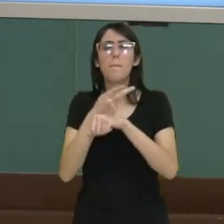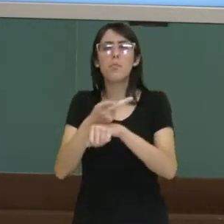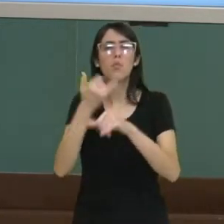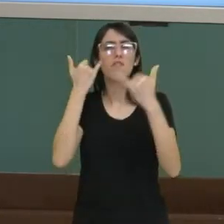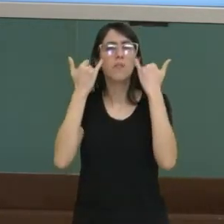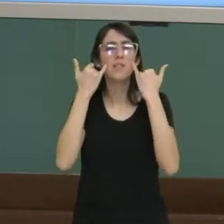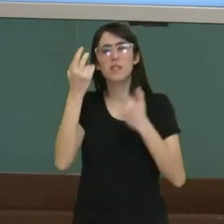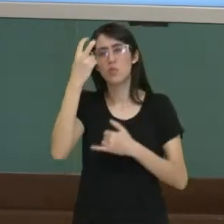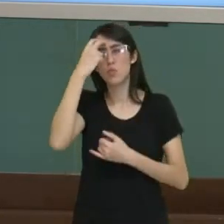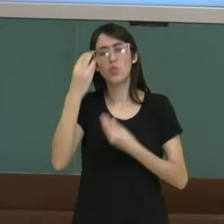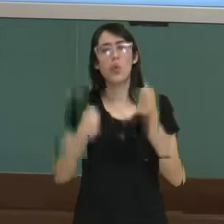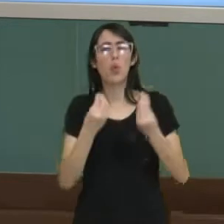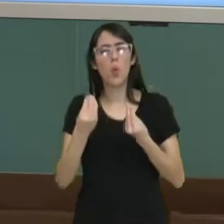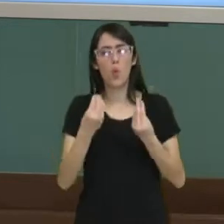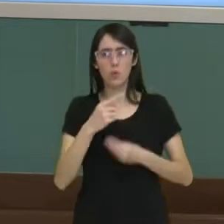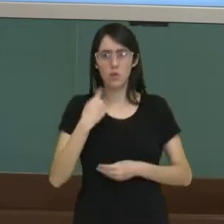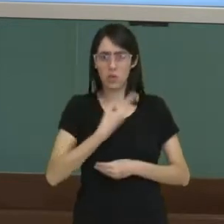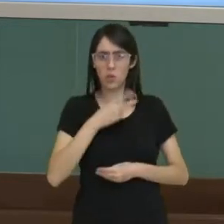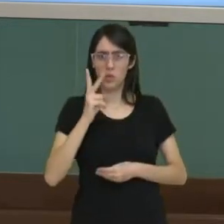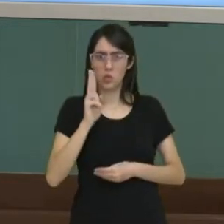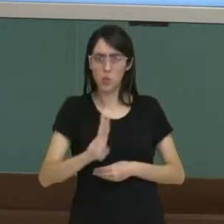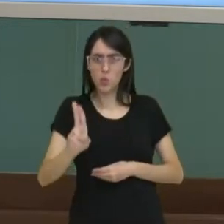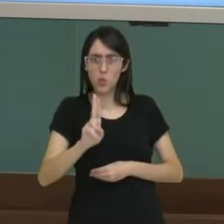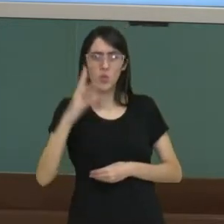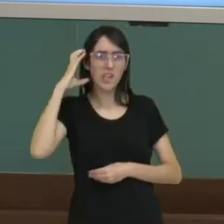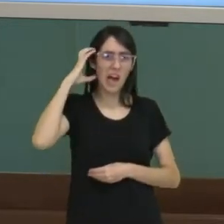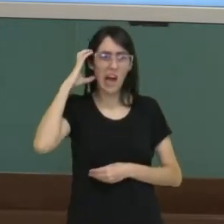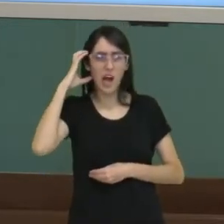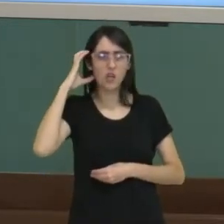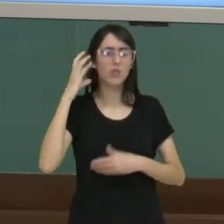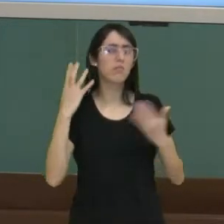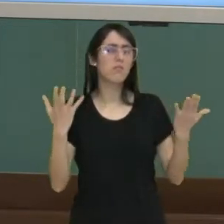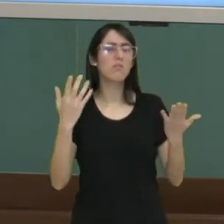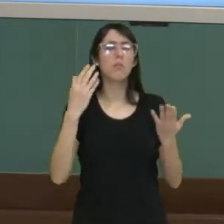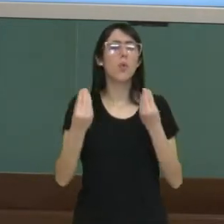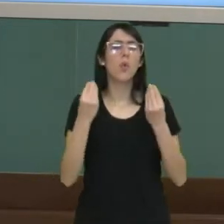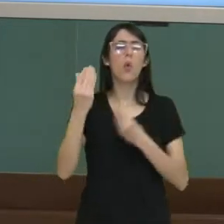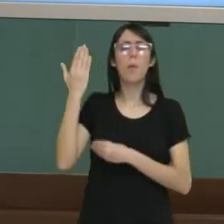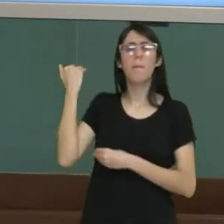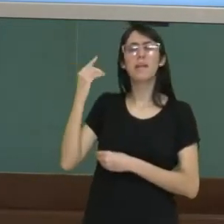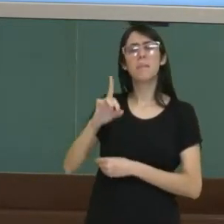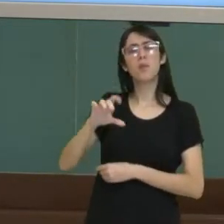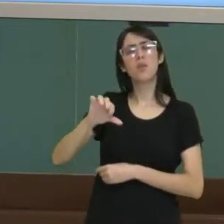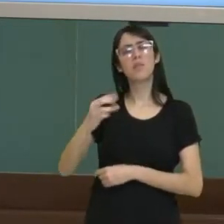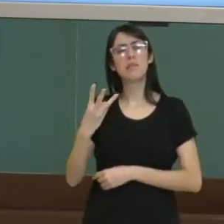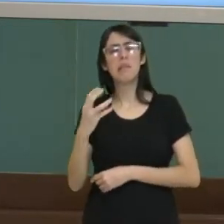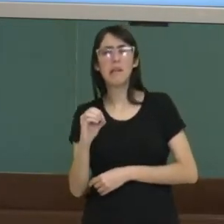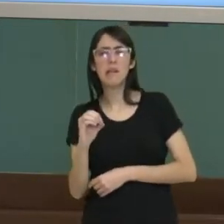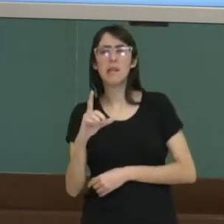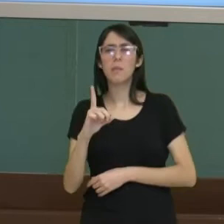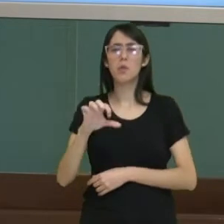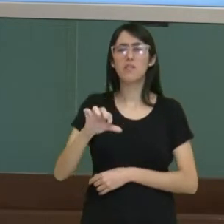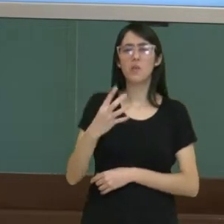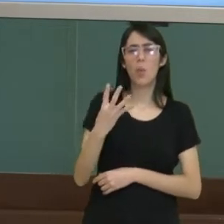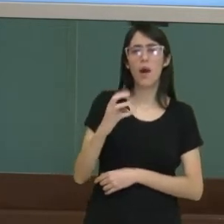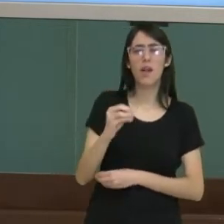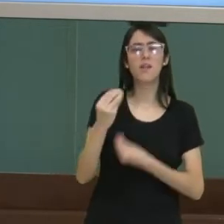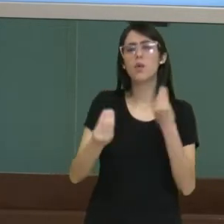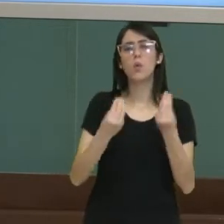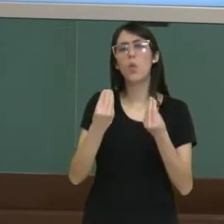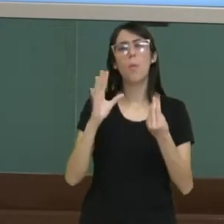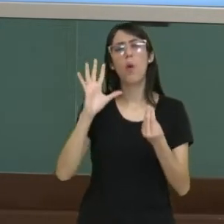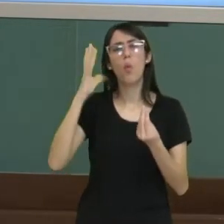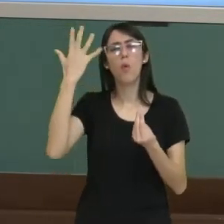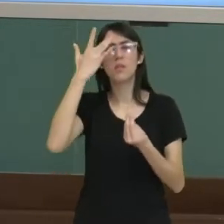cultura? Será que a gente continua buscando pelo rádio? Vamos ver na década de 30 como que era, na década de 40 e 50, como que era que as pessoas